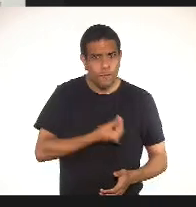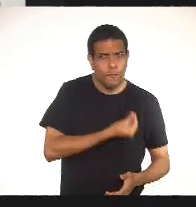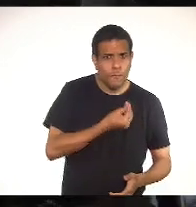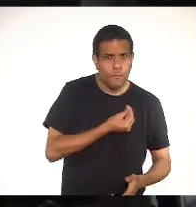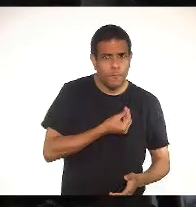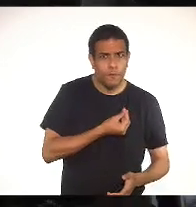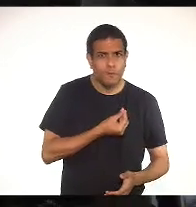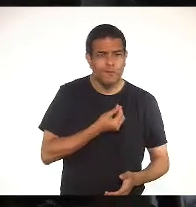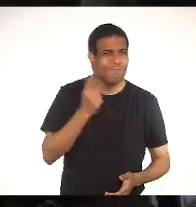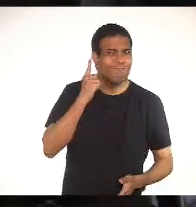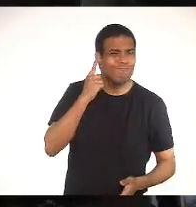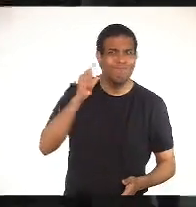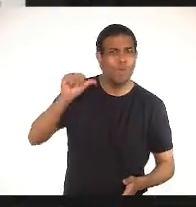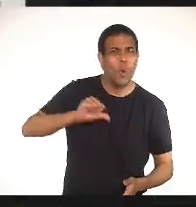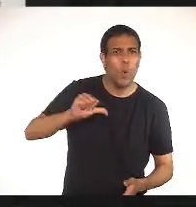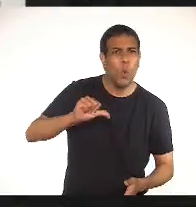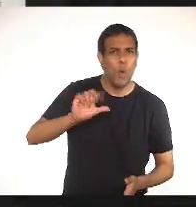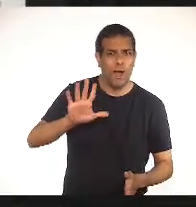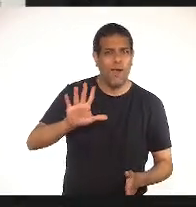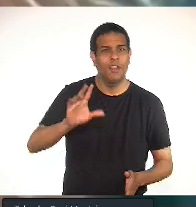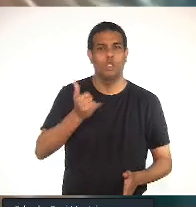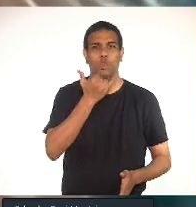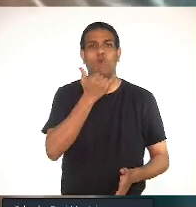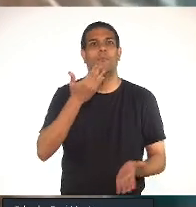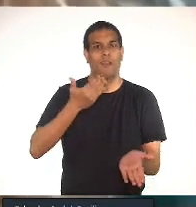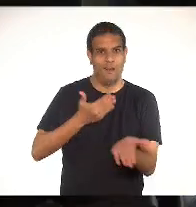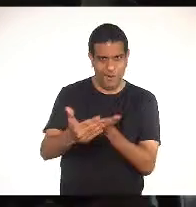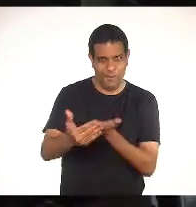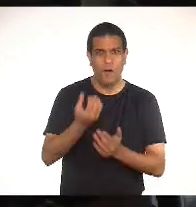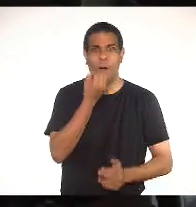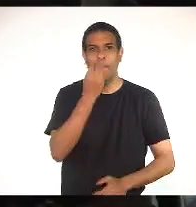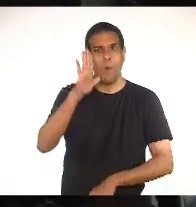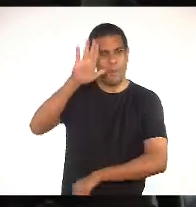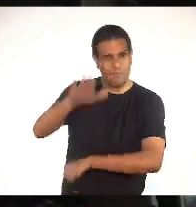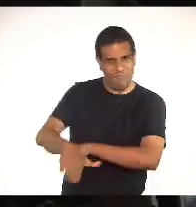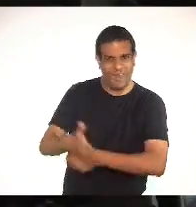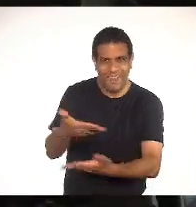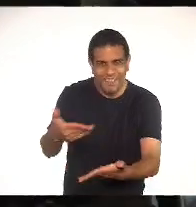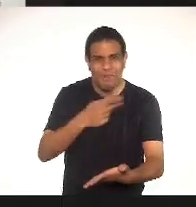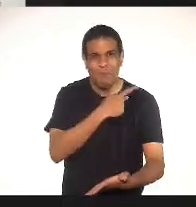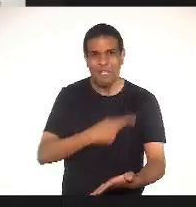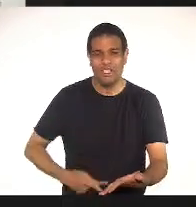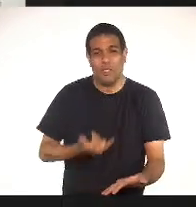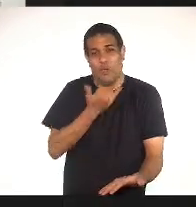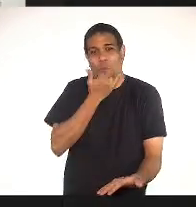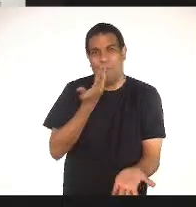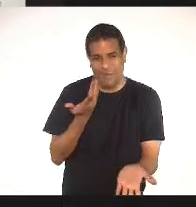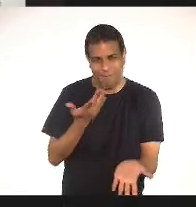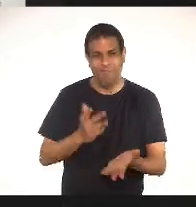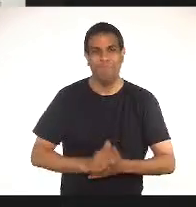Sem som, Dani. Oi, presidente. Agora sim. Me ouve? Sim.